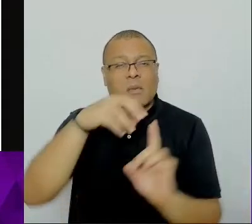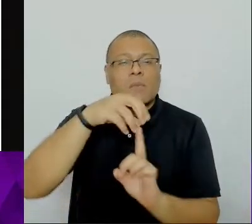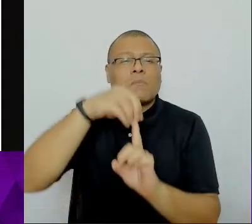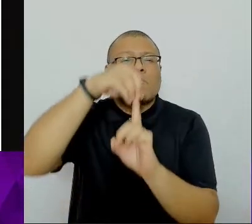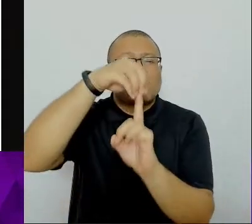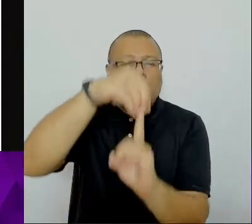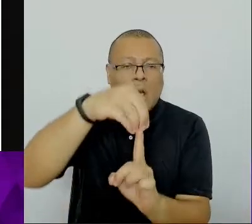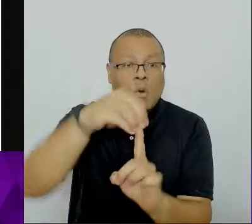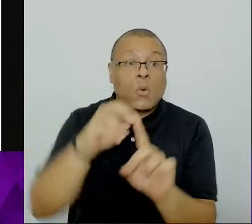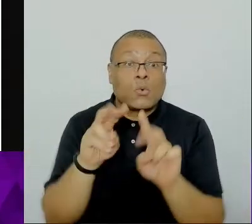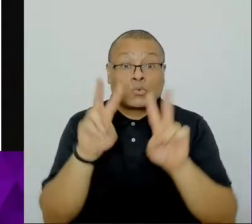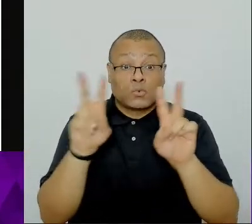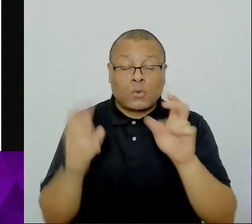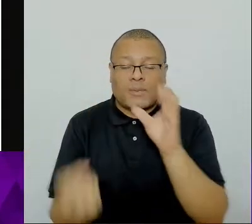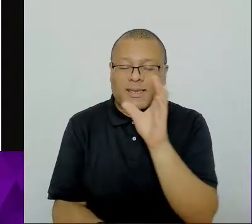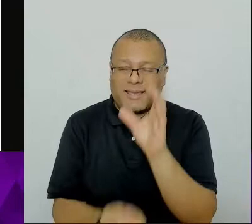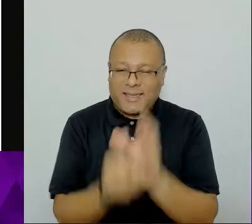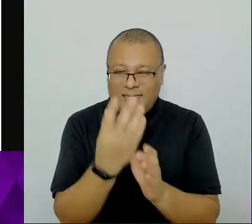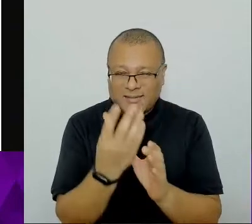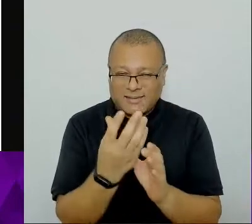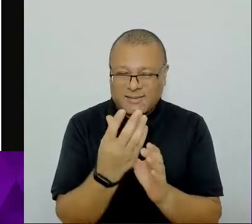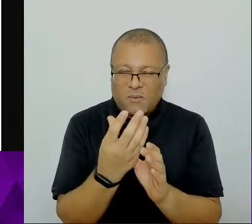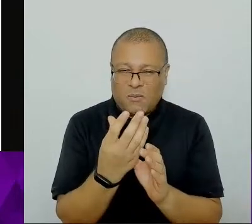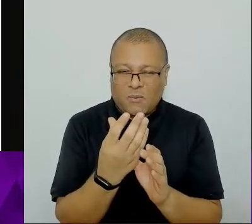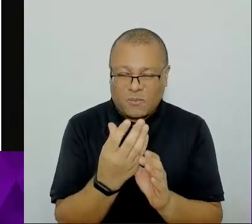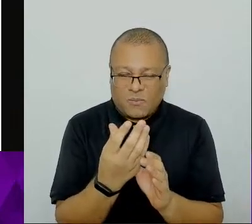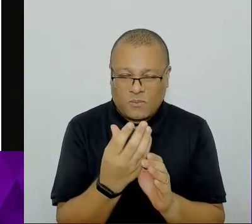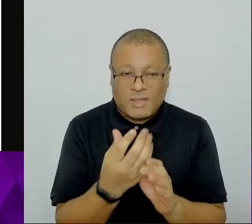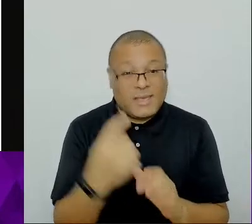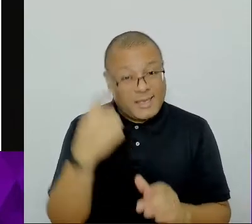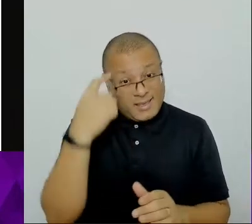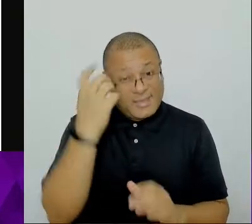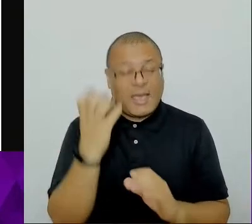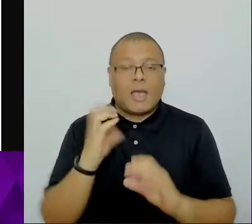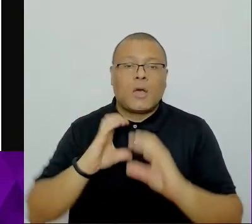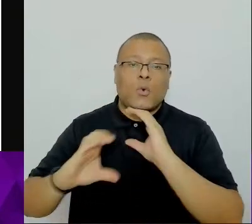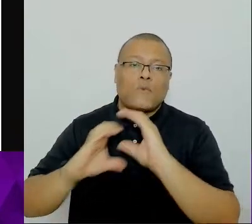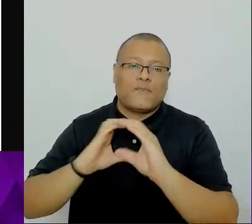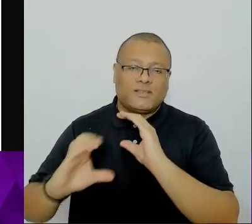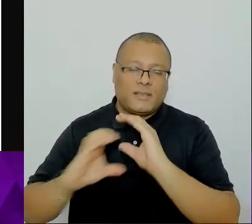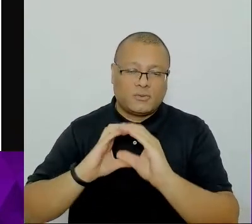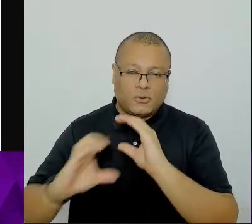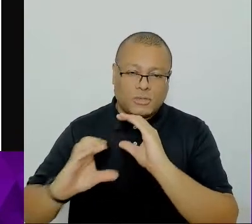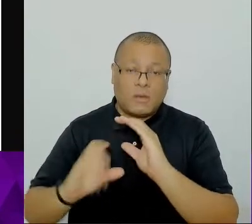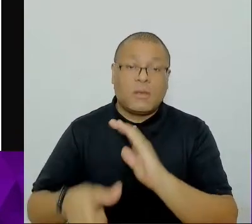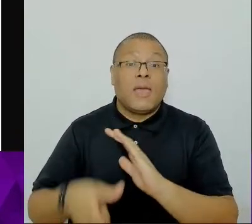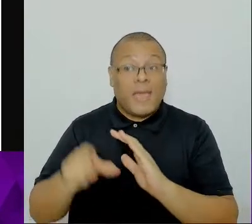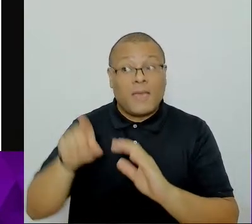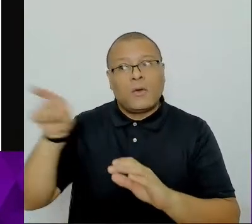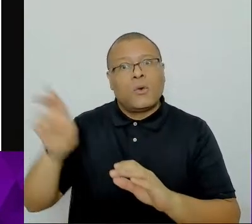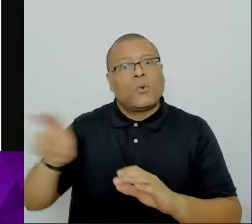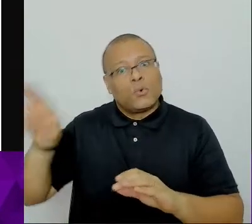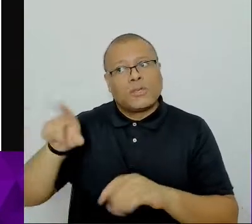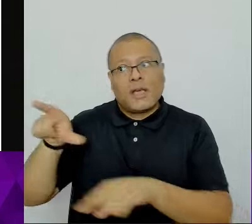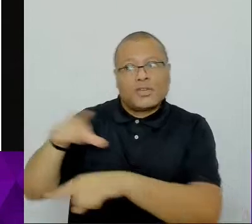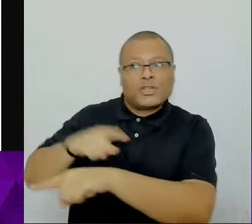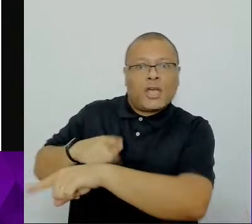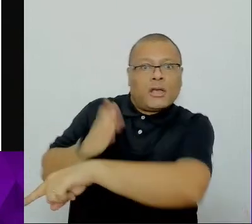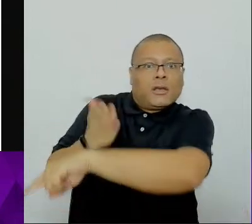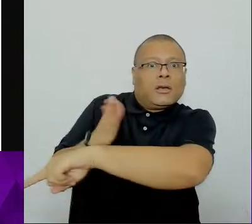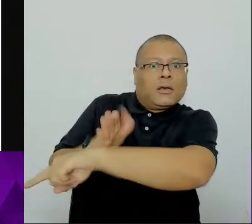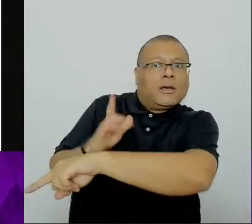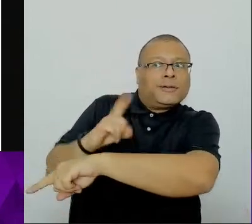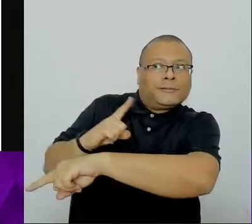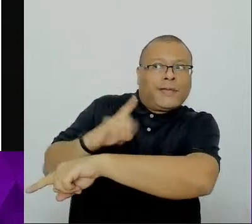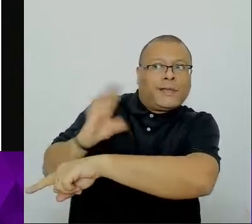com relação ao desenvolvimento de IA conversacional são os modelos pré-treinados. Então, a gente